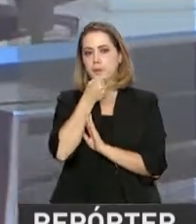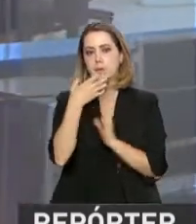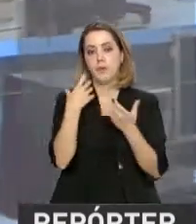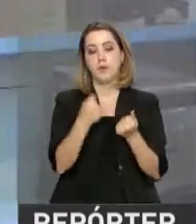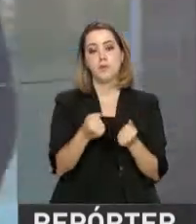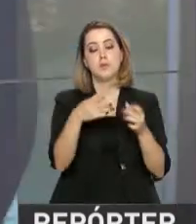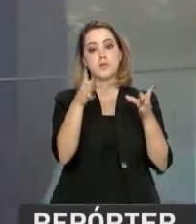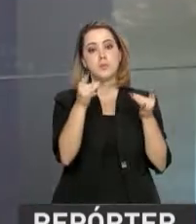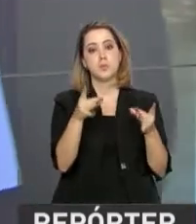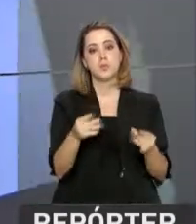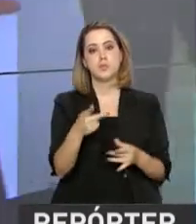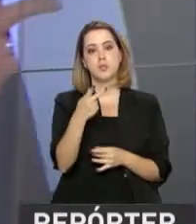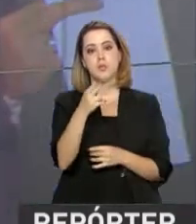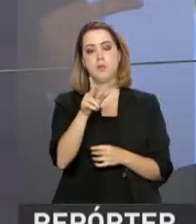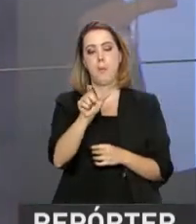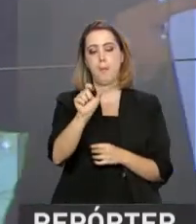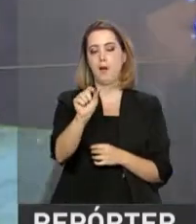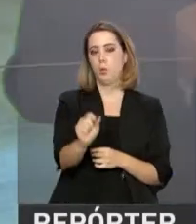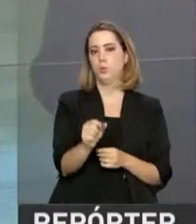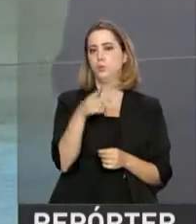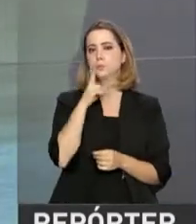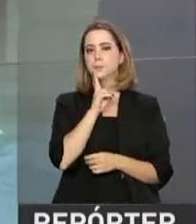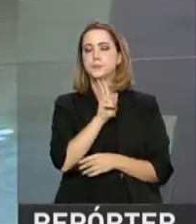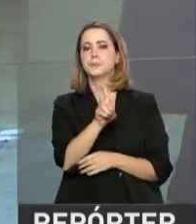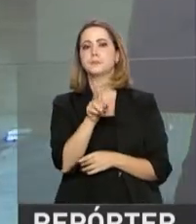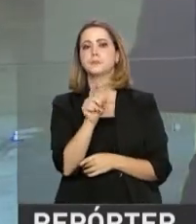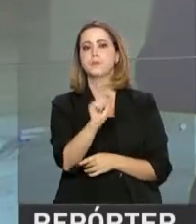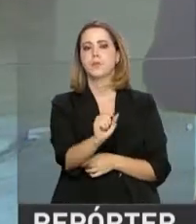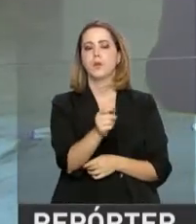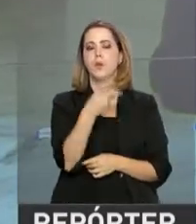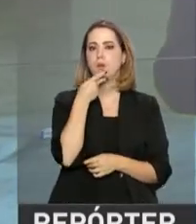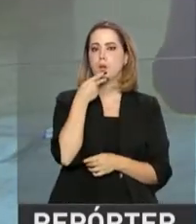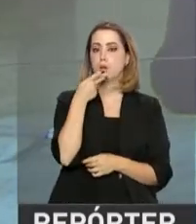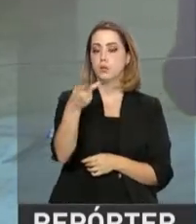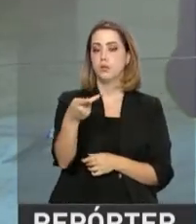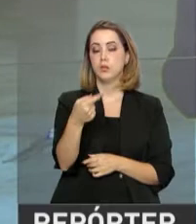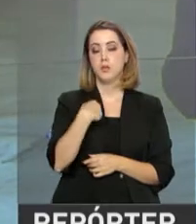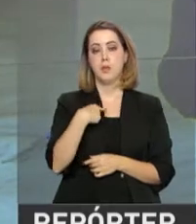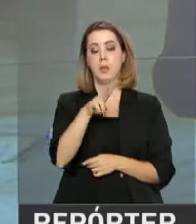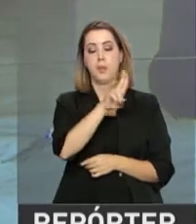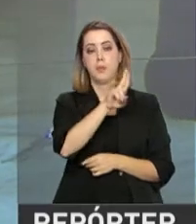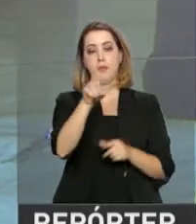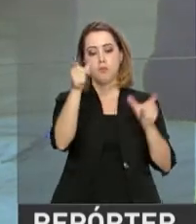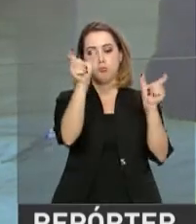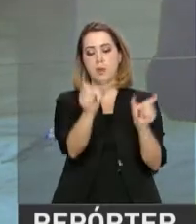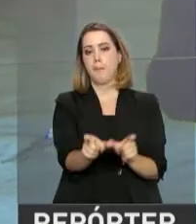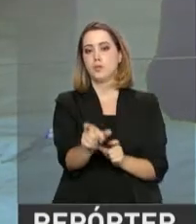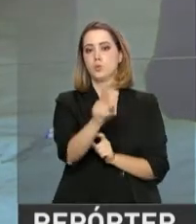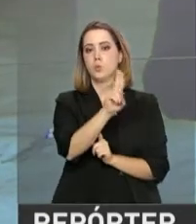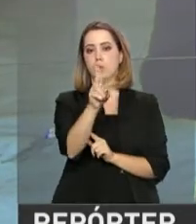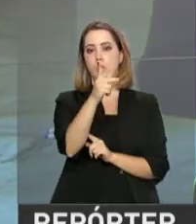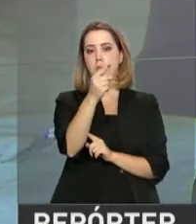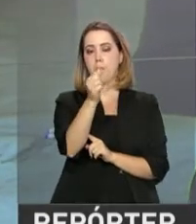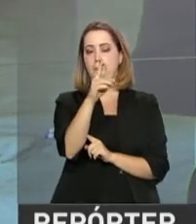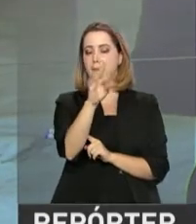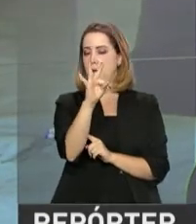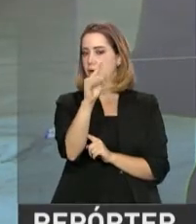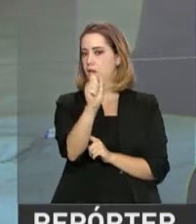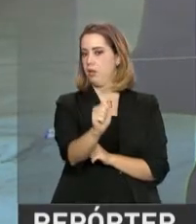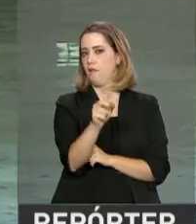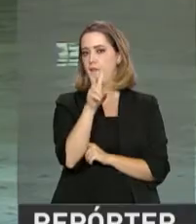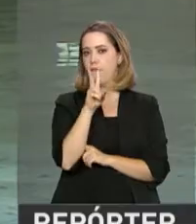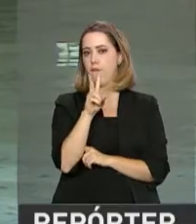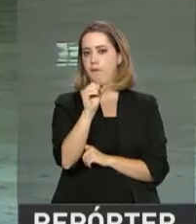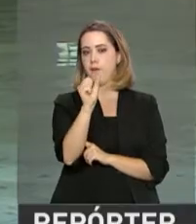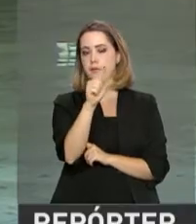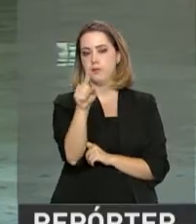conversar com o repórter paulo la sálvia que acompanhou a fala do porta voz e tem as informações pra gente boa noite paulo boa